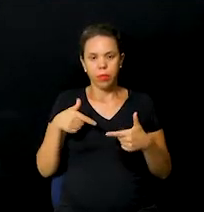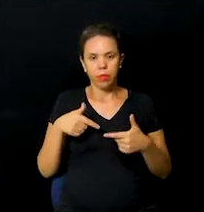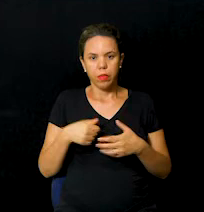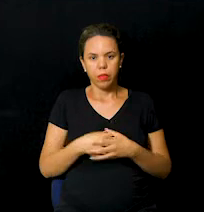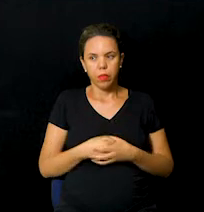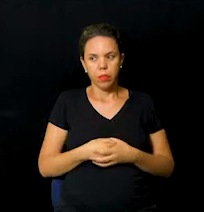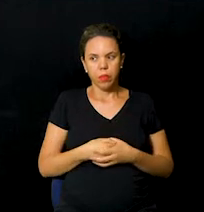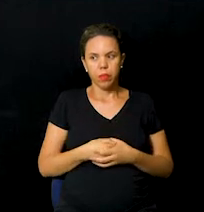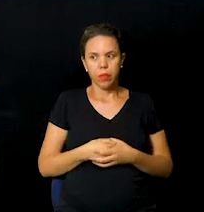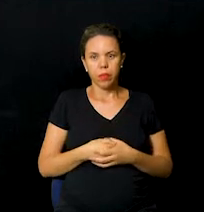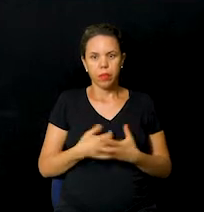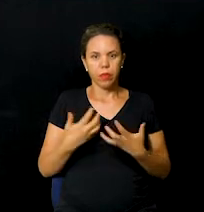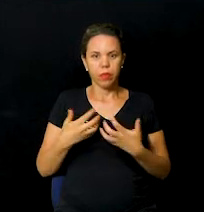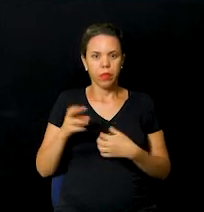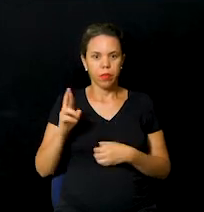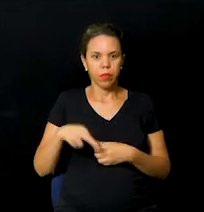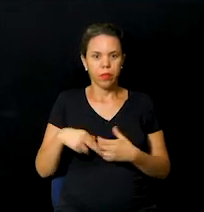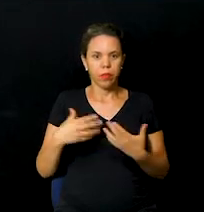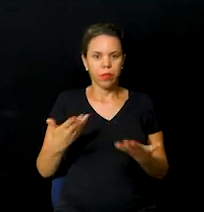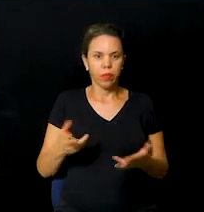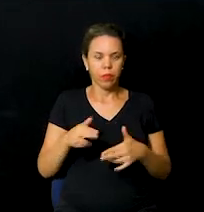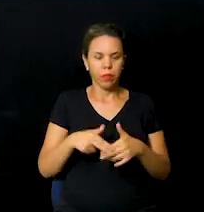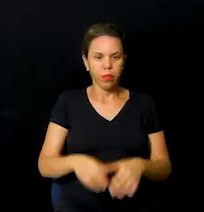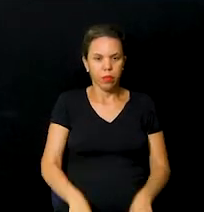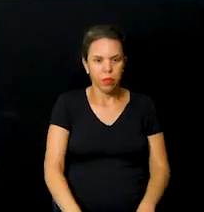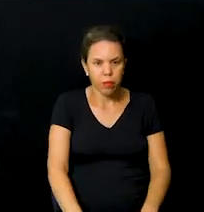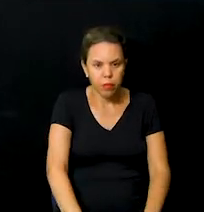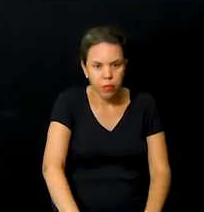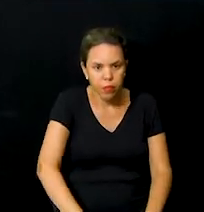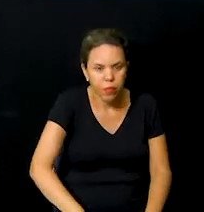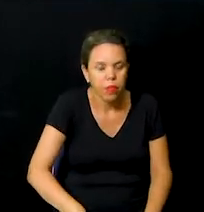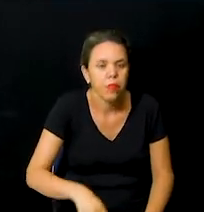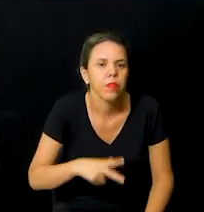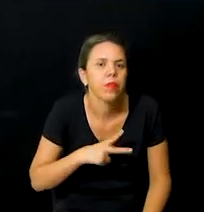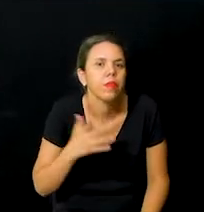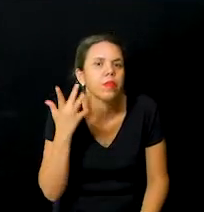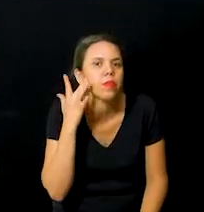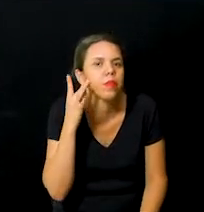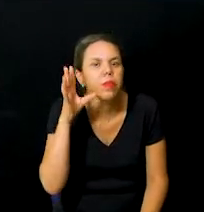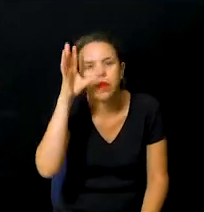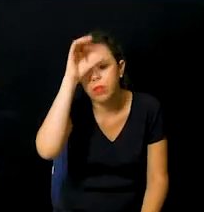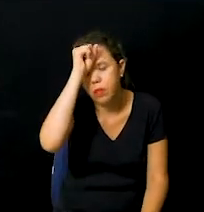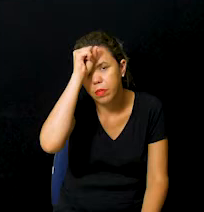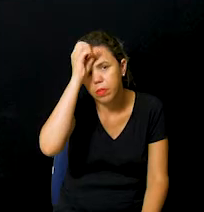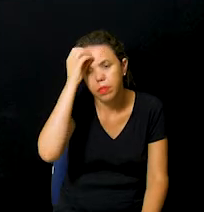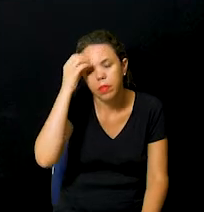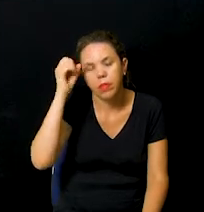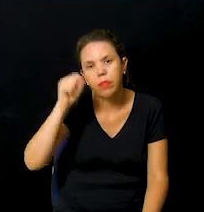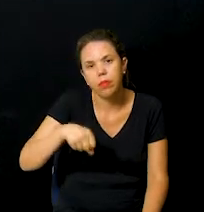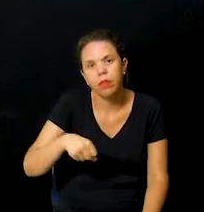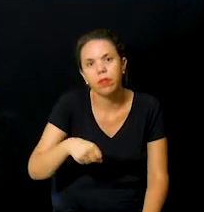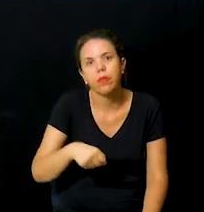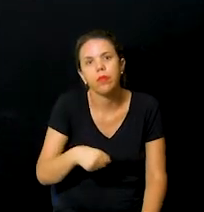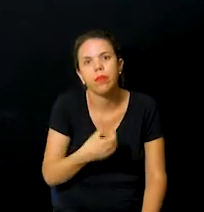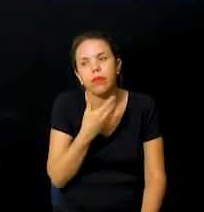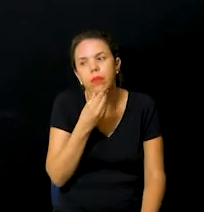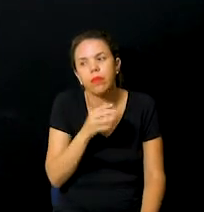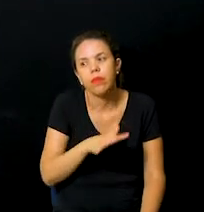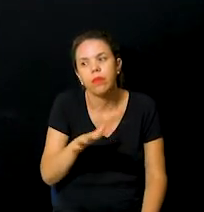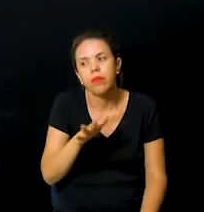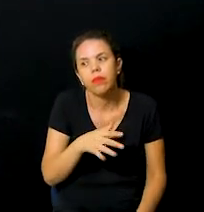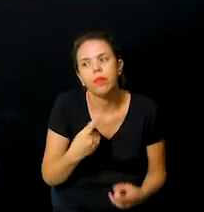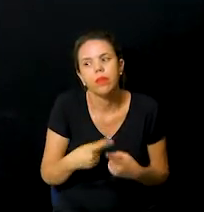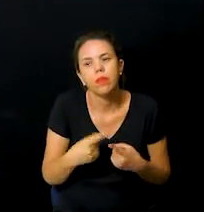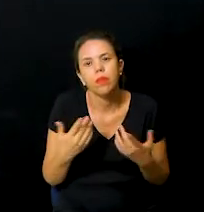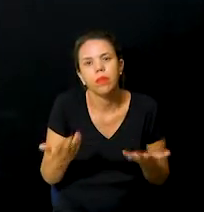o trabalho ele é muito racional, né? Então, por isso que eu particularmente acho que a gente tem que aprender muito, sim, com os